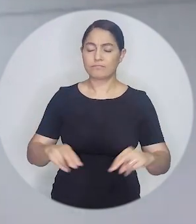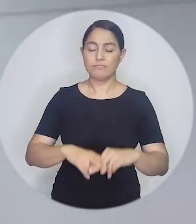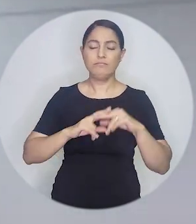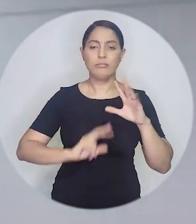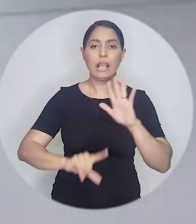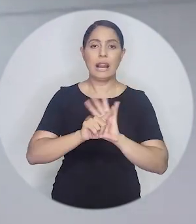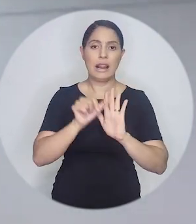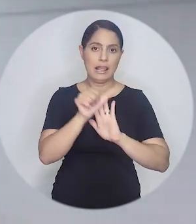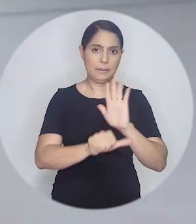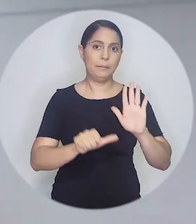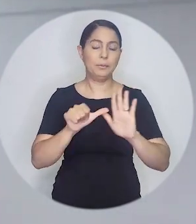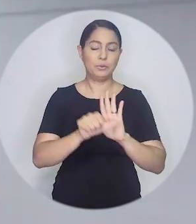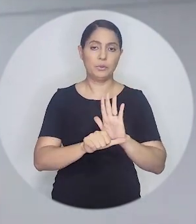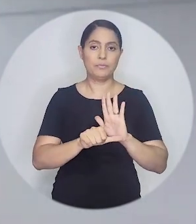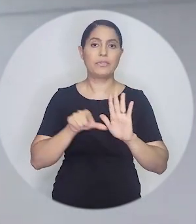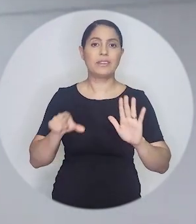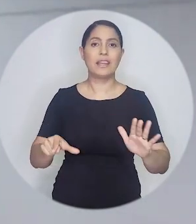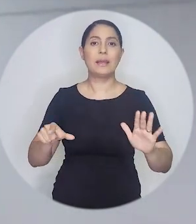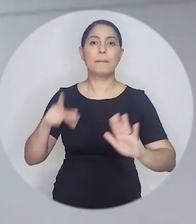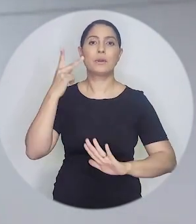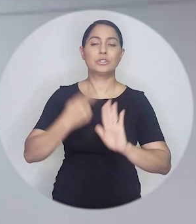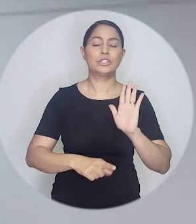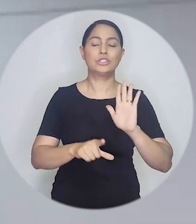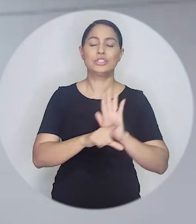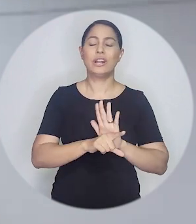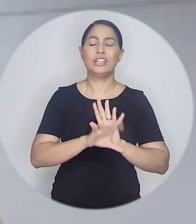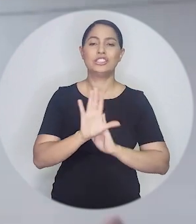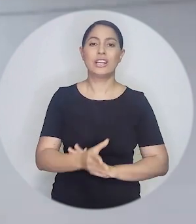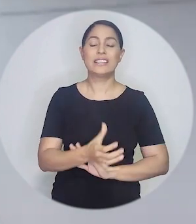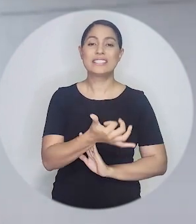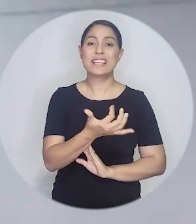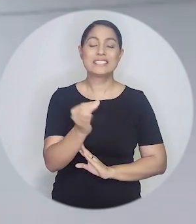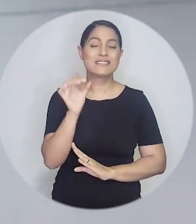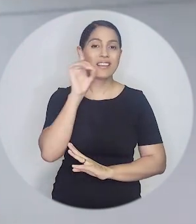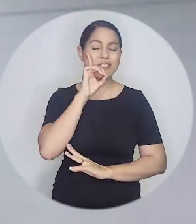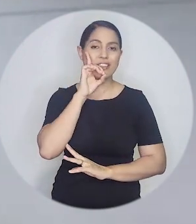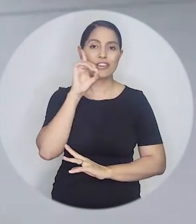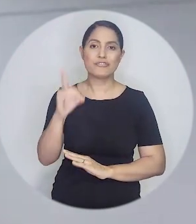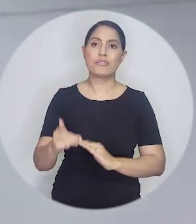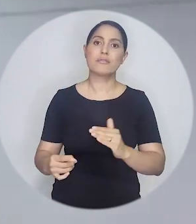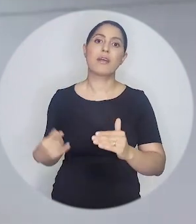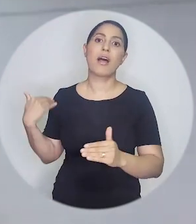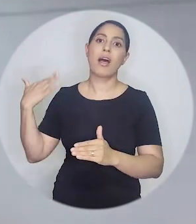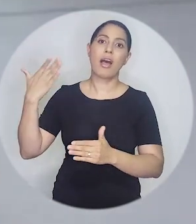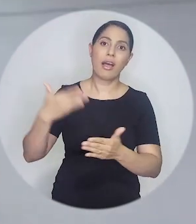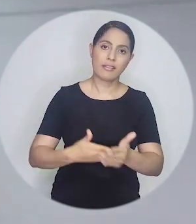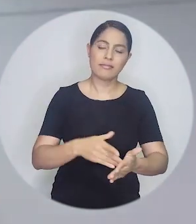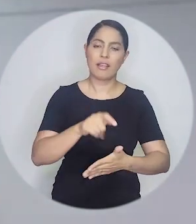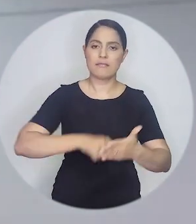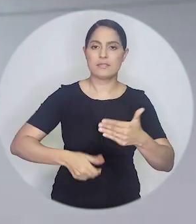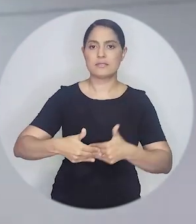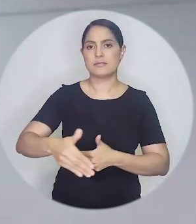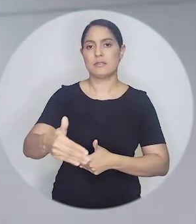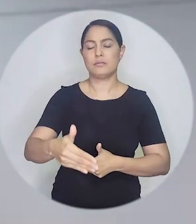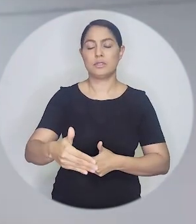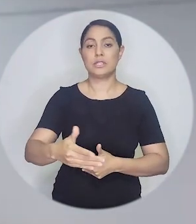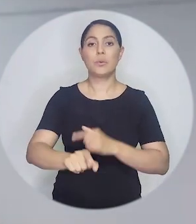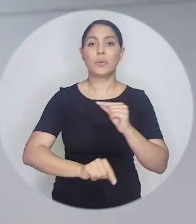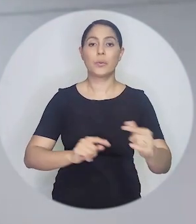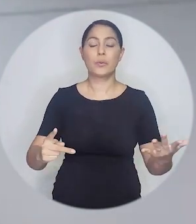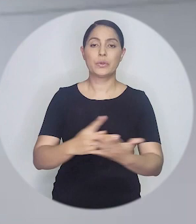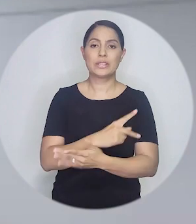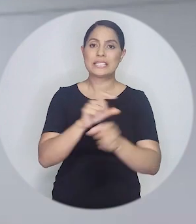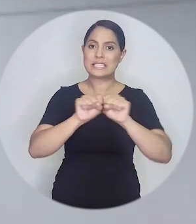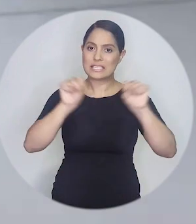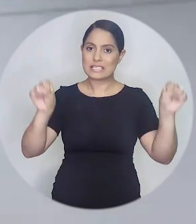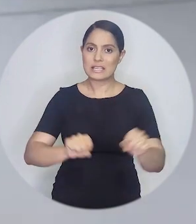bem precursora com esse assunto e mudou a sua legislação, porque esse nosso projeto caminhou por 60 dias só até a sanção. Então a